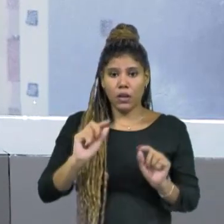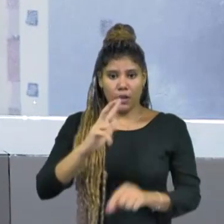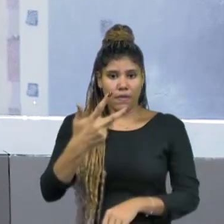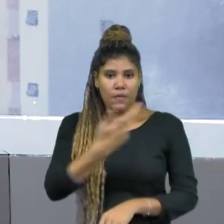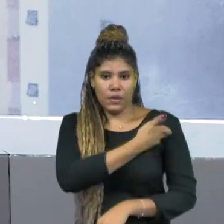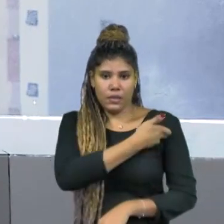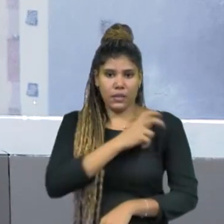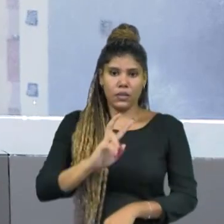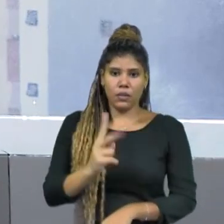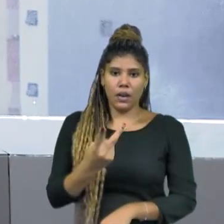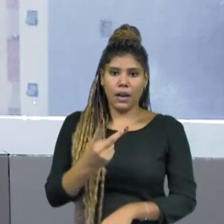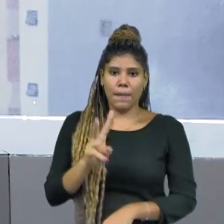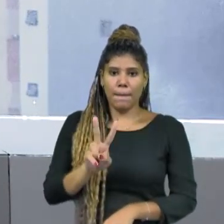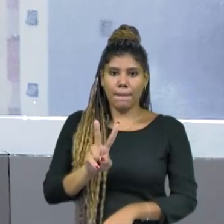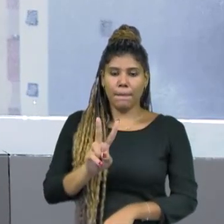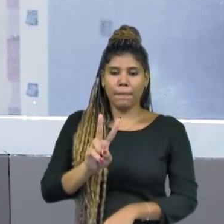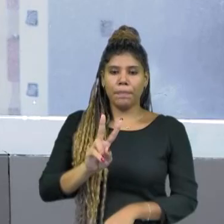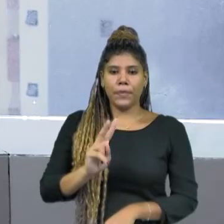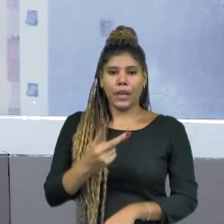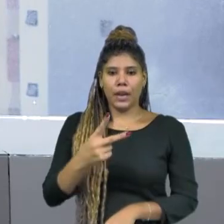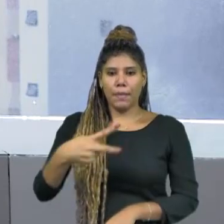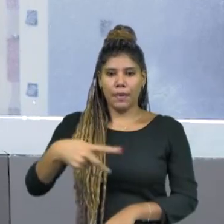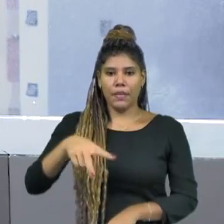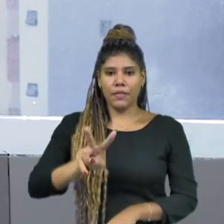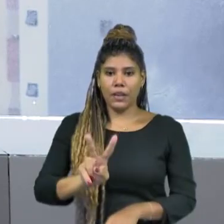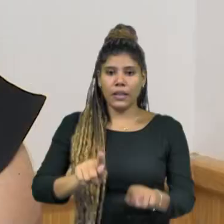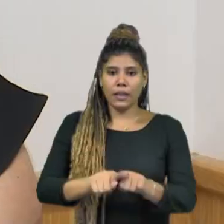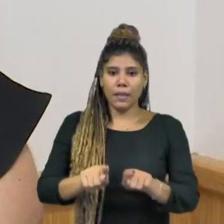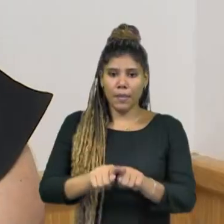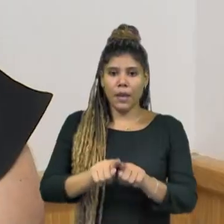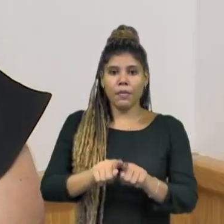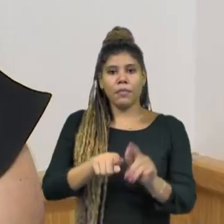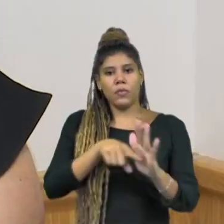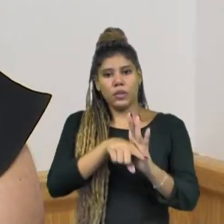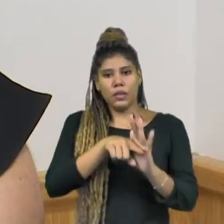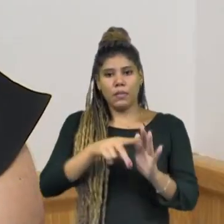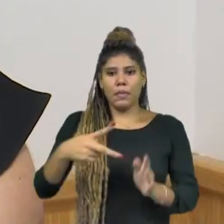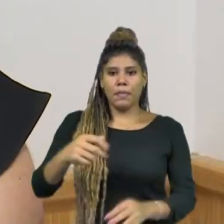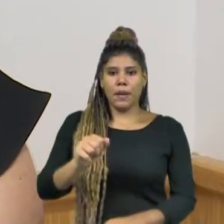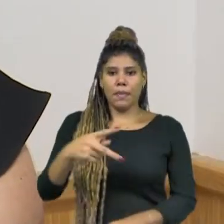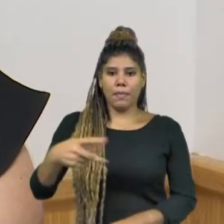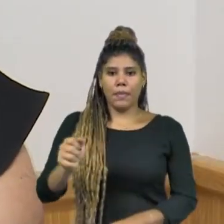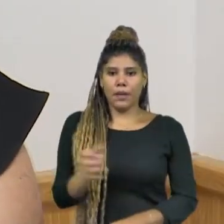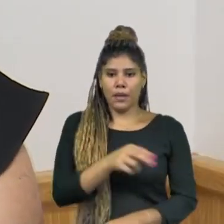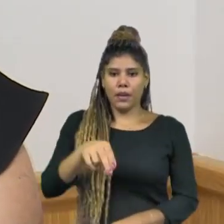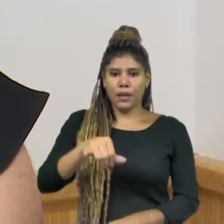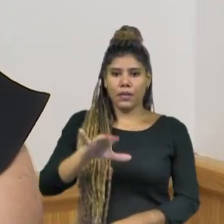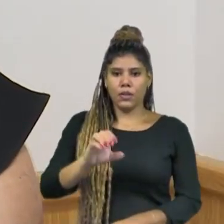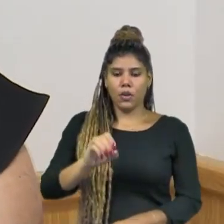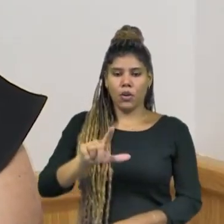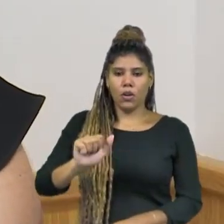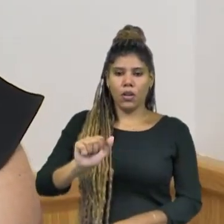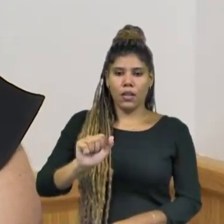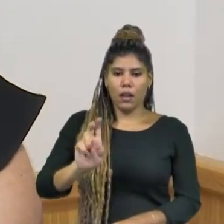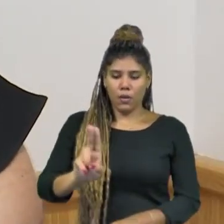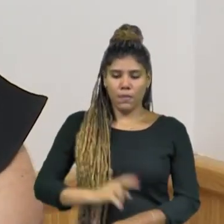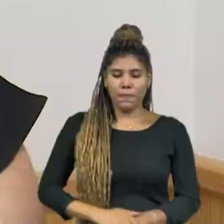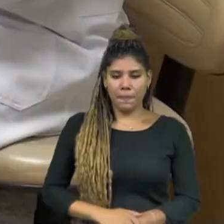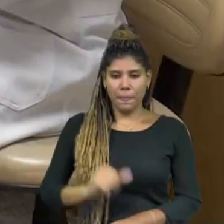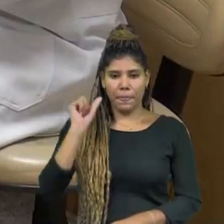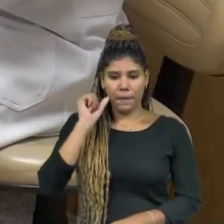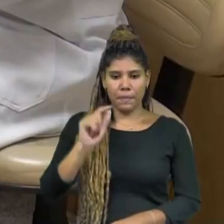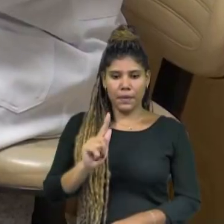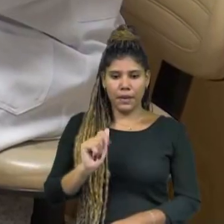e diagnosticada pelo exame Papanicolau. Por ter um histórico de câncer na família, a estudante Gabriele de